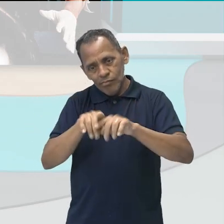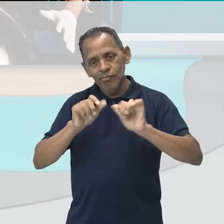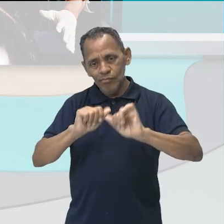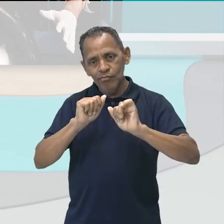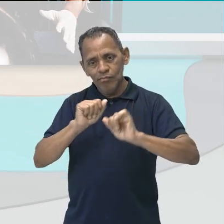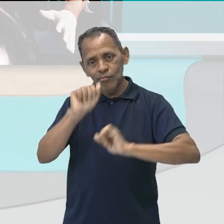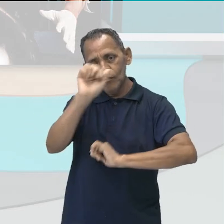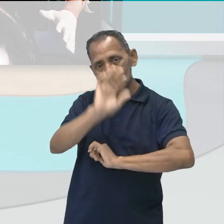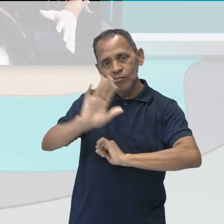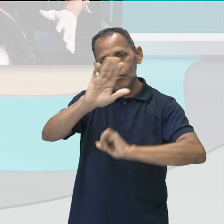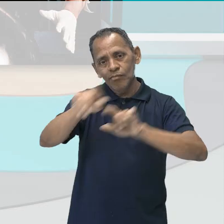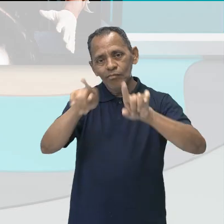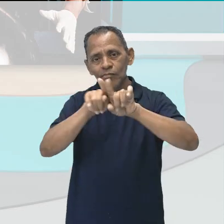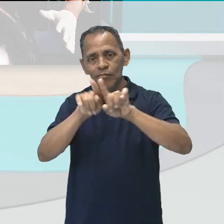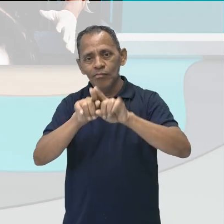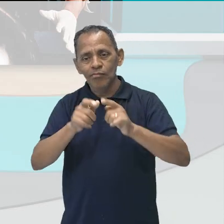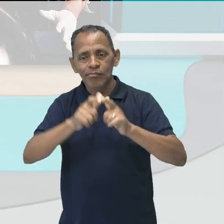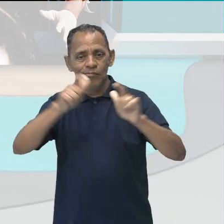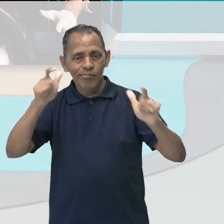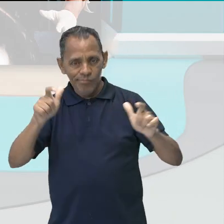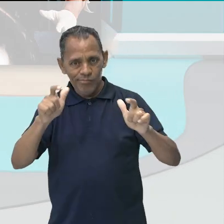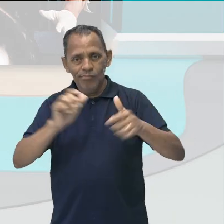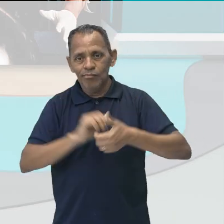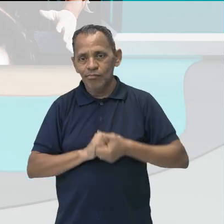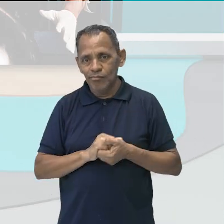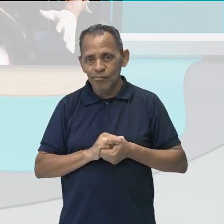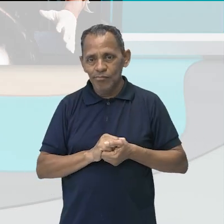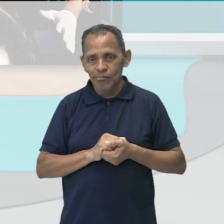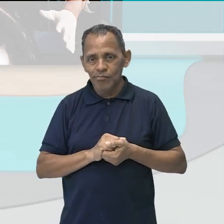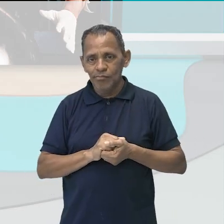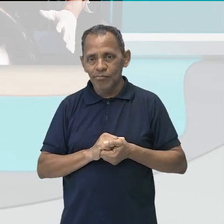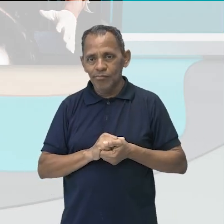pode abranger uma ampla